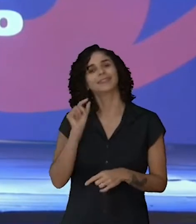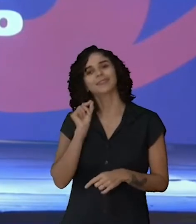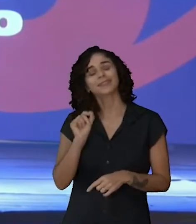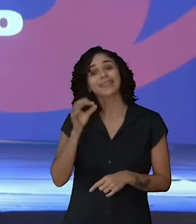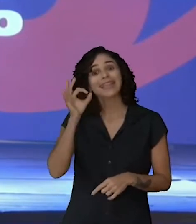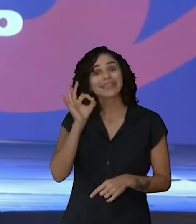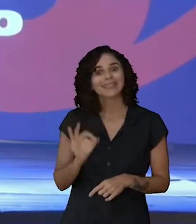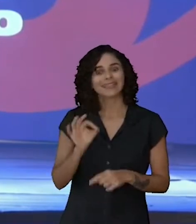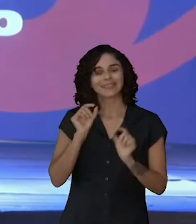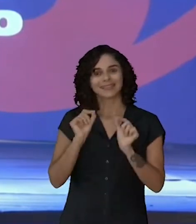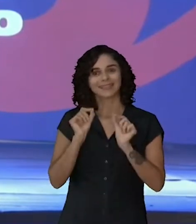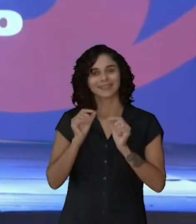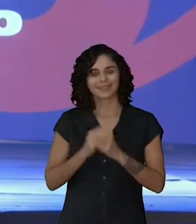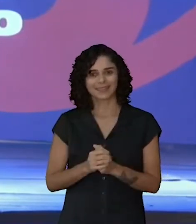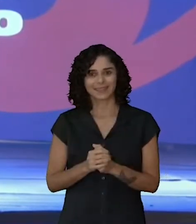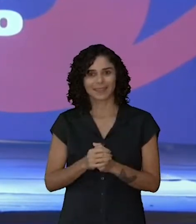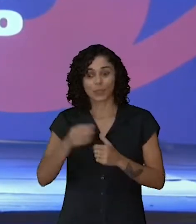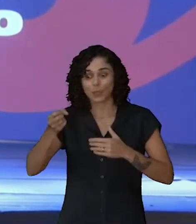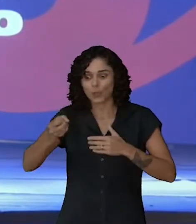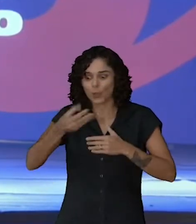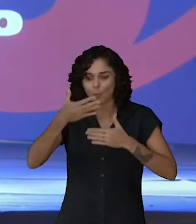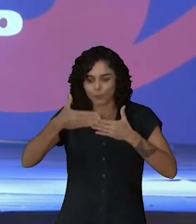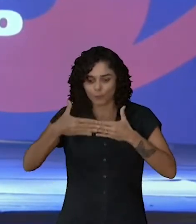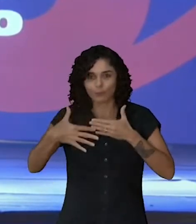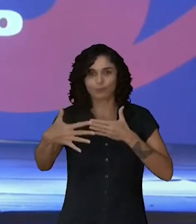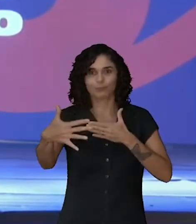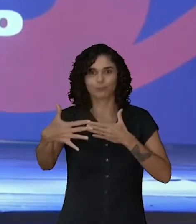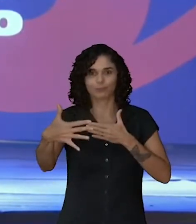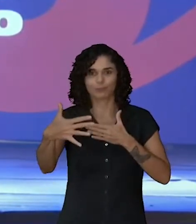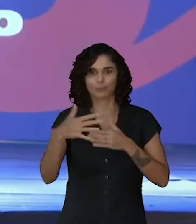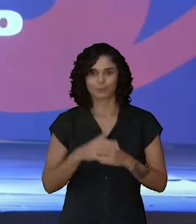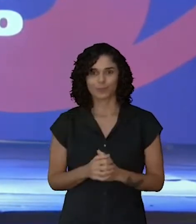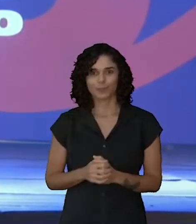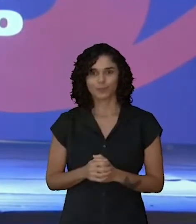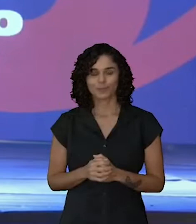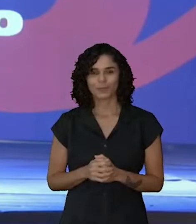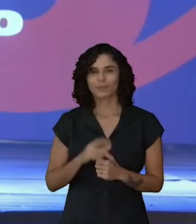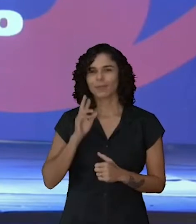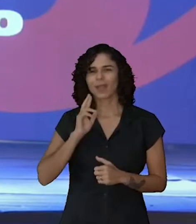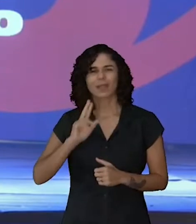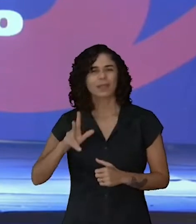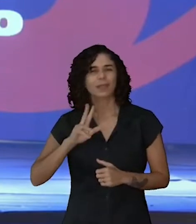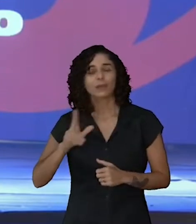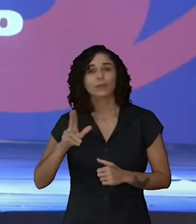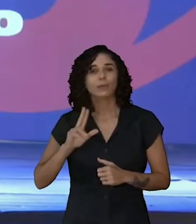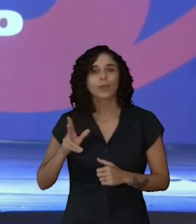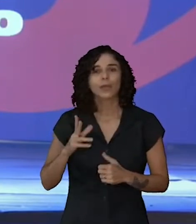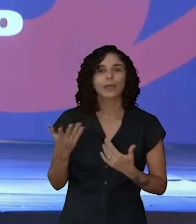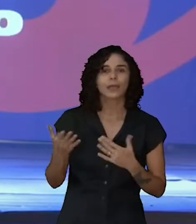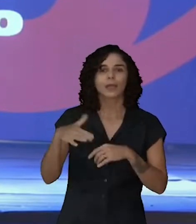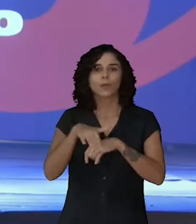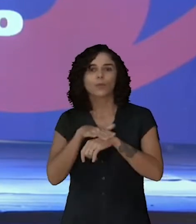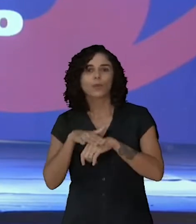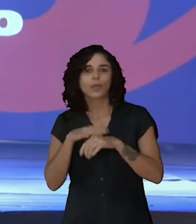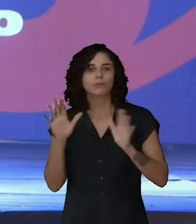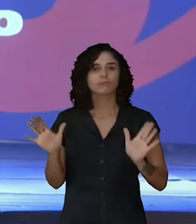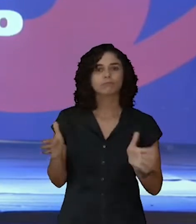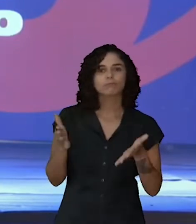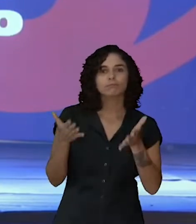estamos entrando numa nova estação. Isso não é conversa de motivação.